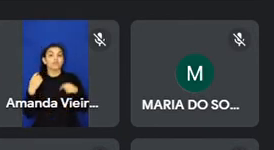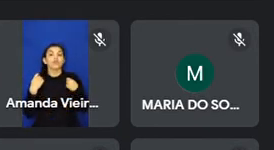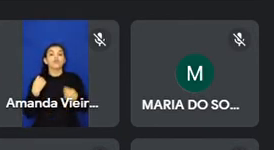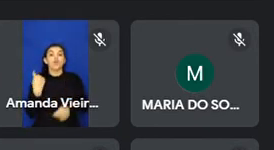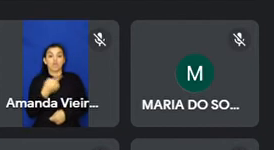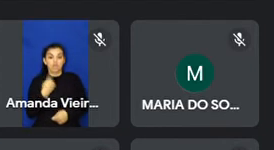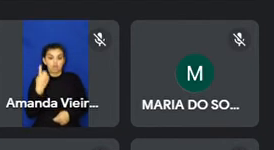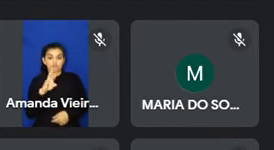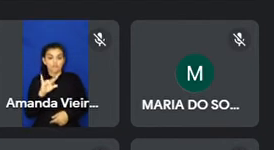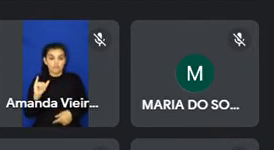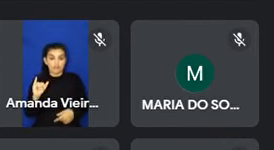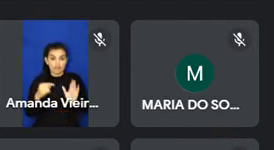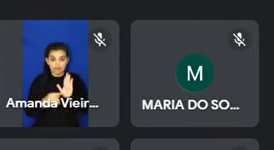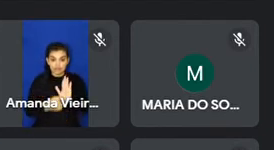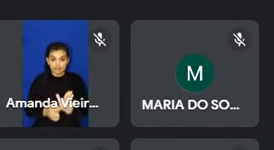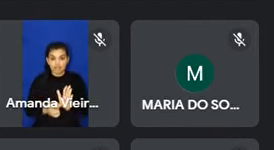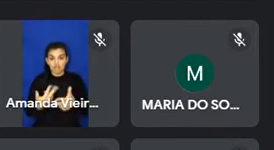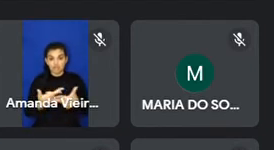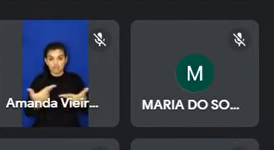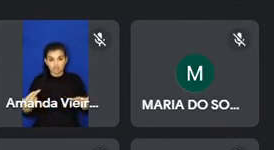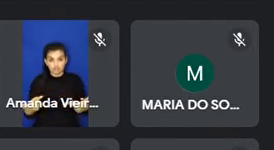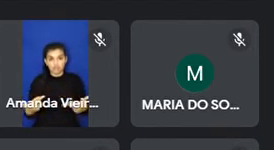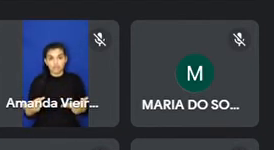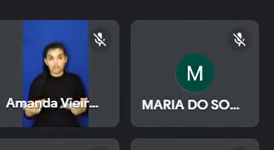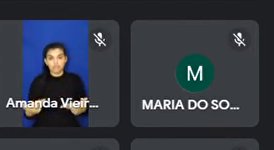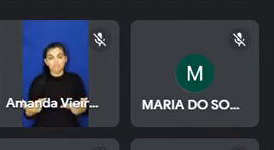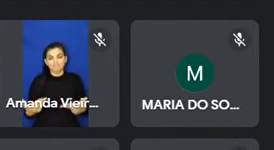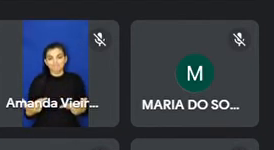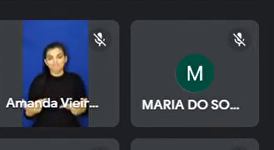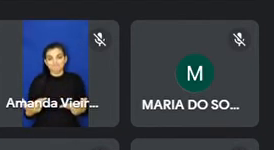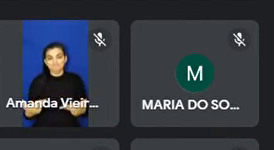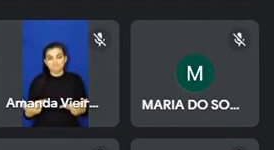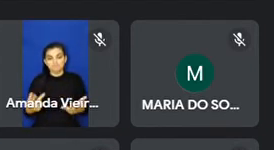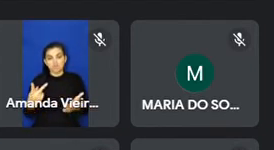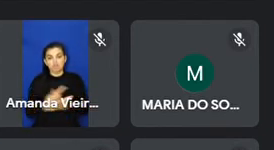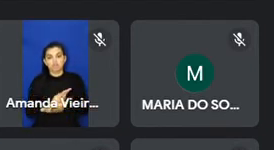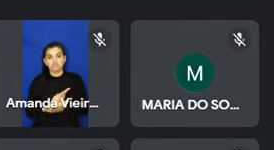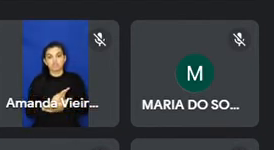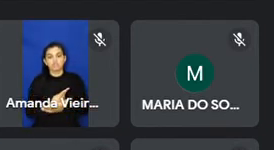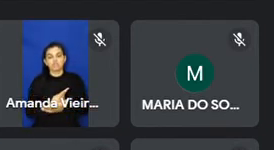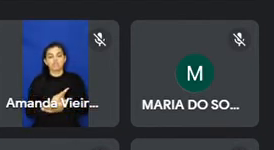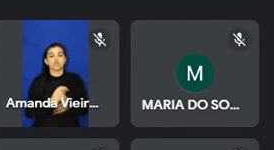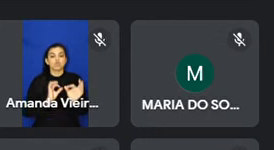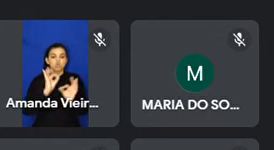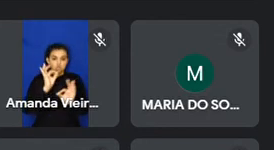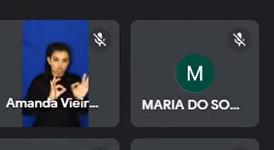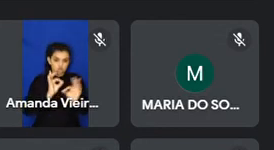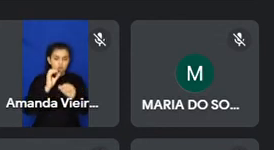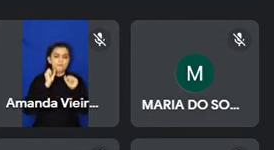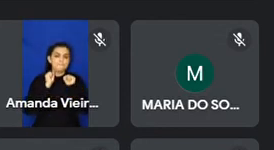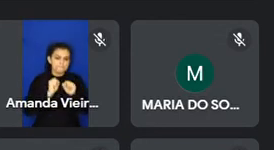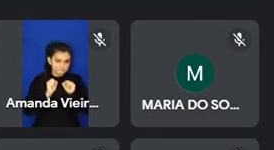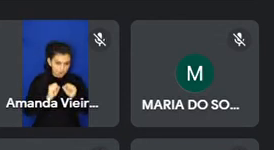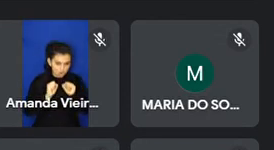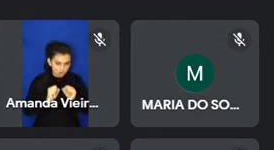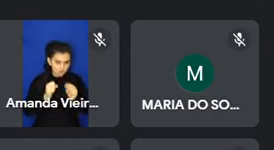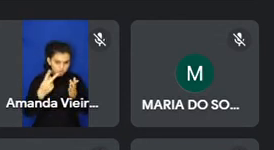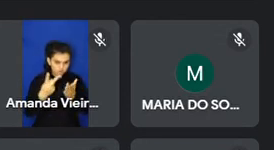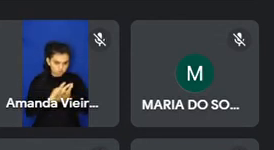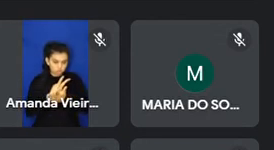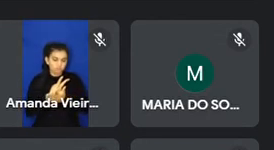algumas partes desse organismo podem estar danificadas devido aí ao